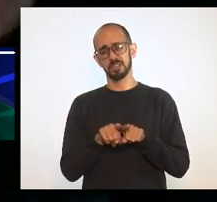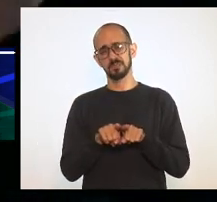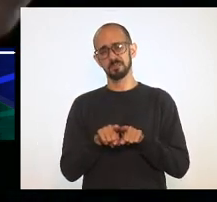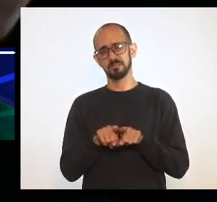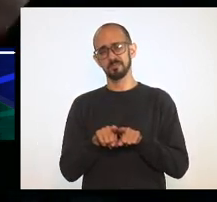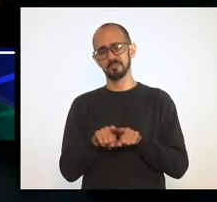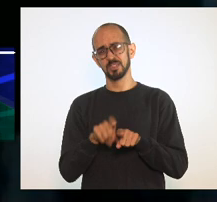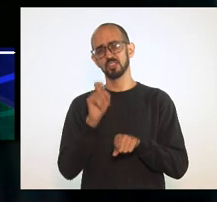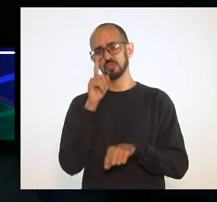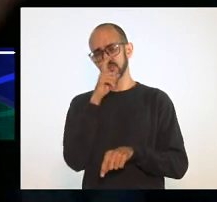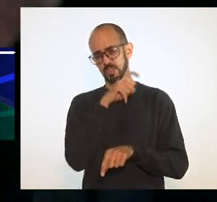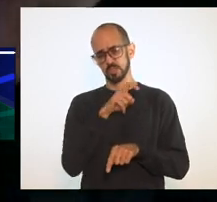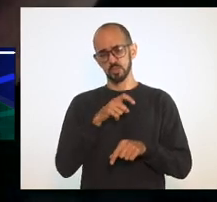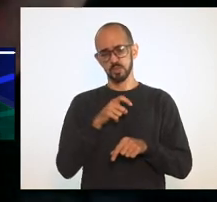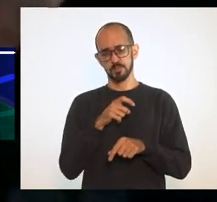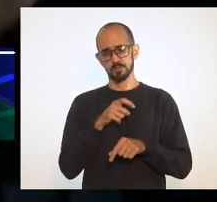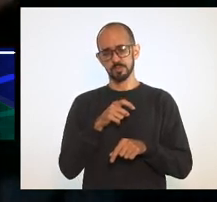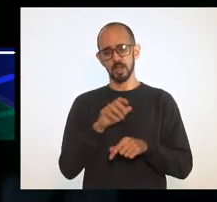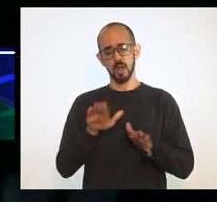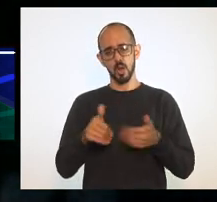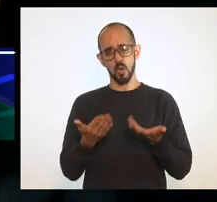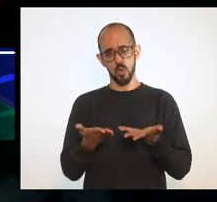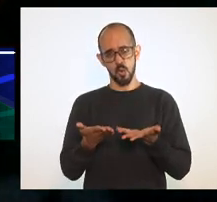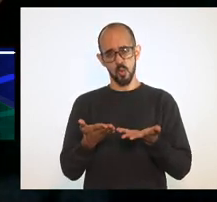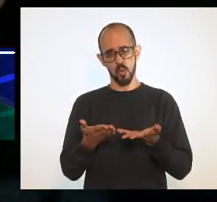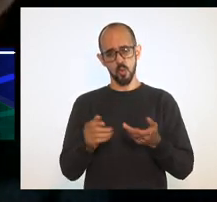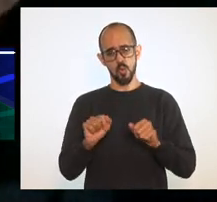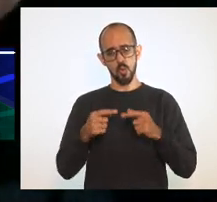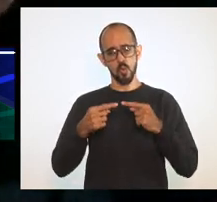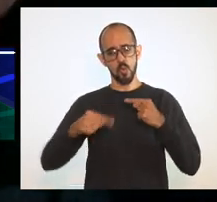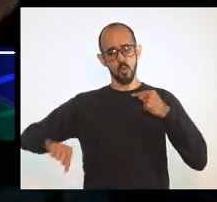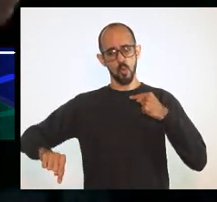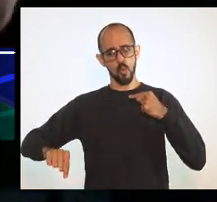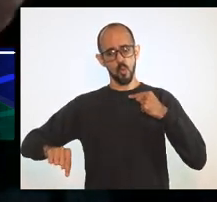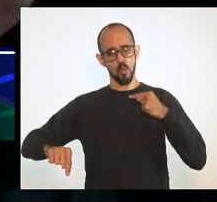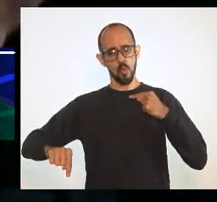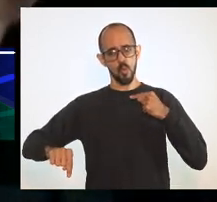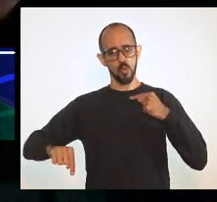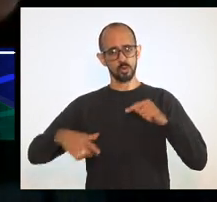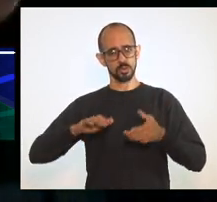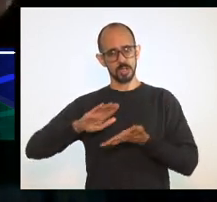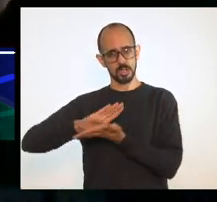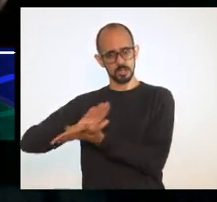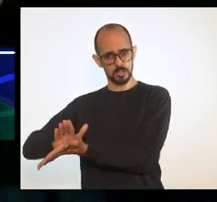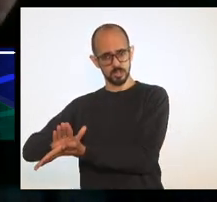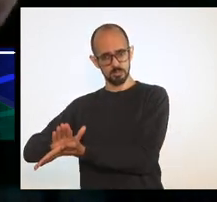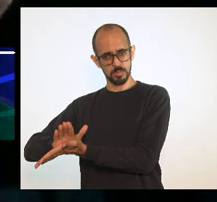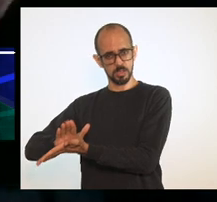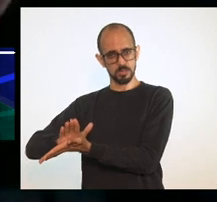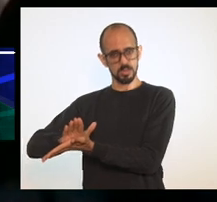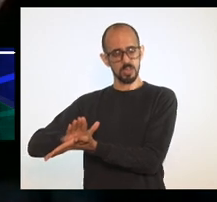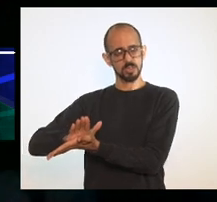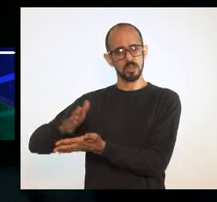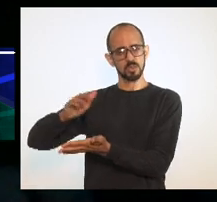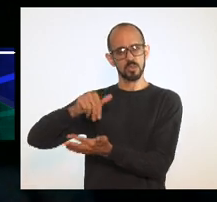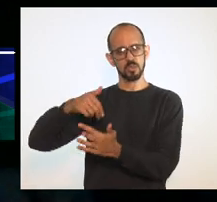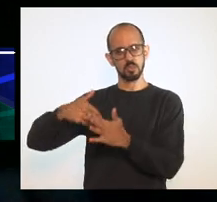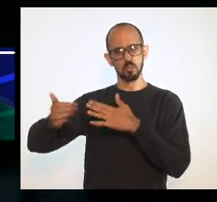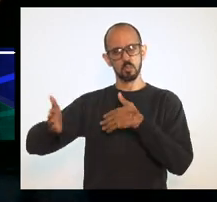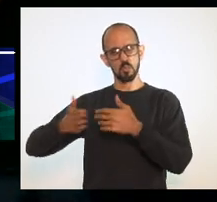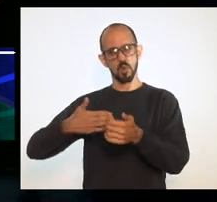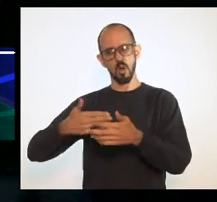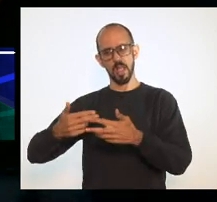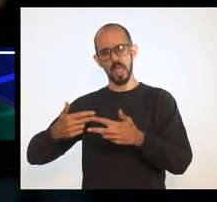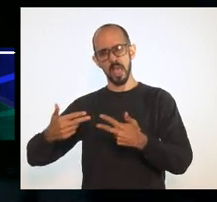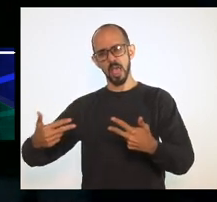o parecer da comissão contra as discriminações, o racismo, a intolerância